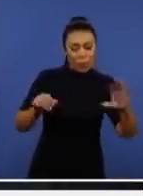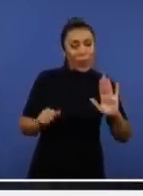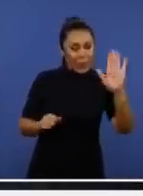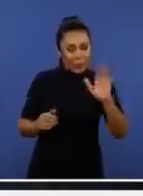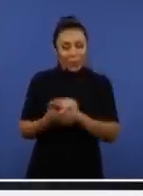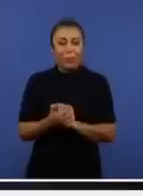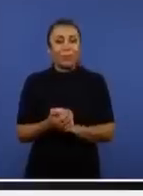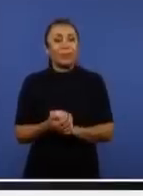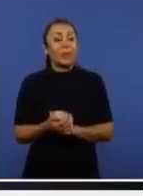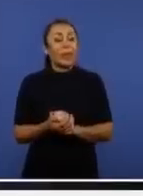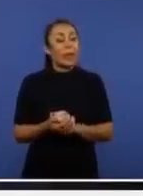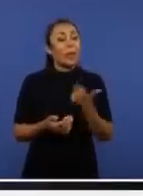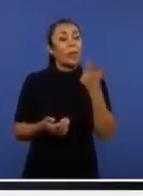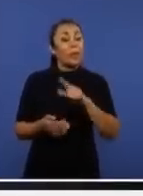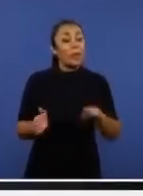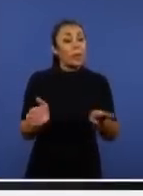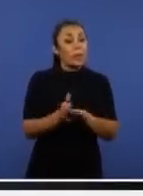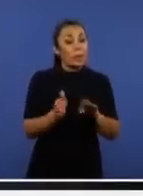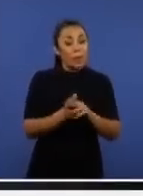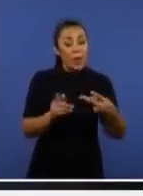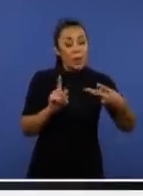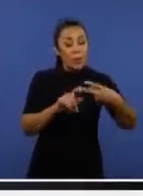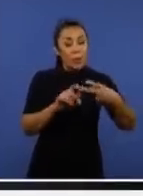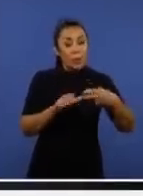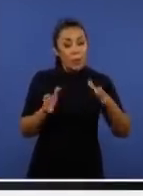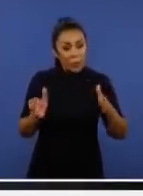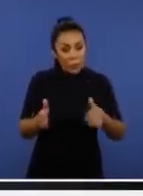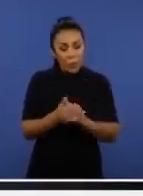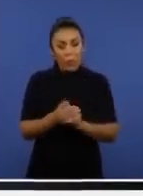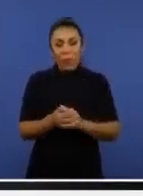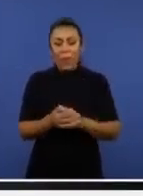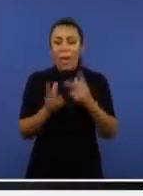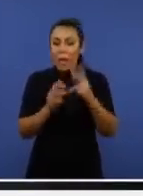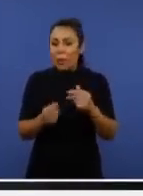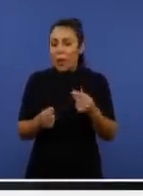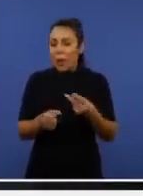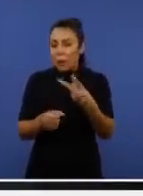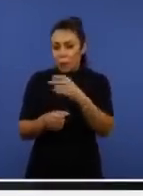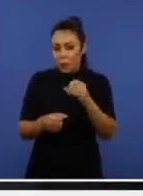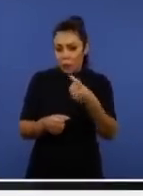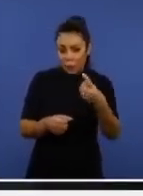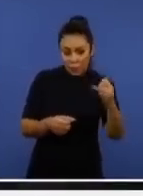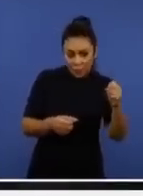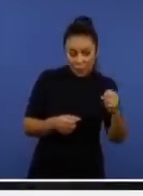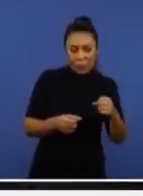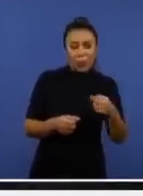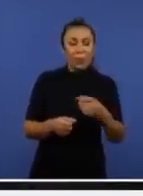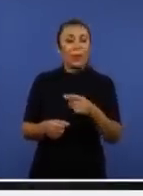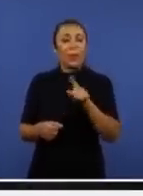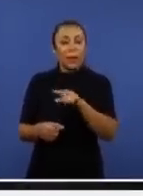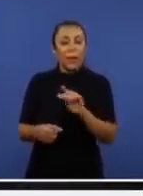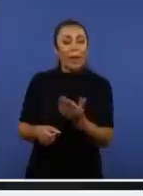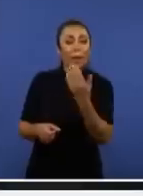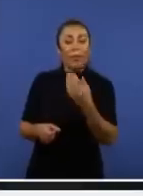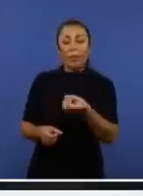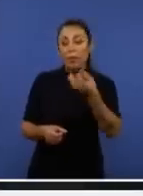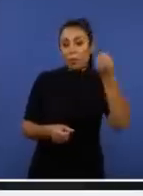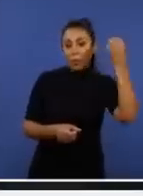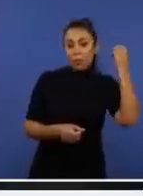com a relevância que ele tinha em 18 e que acabou não usando ao decidir ir para Paris e não declarar o apoio dele. Então,